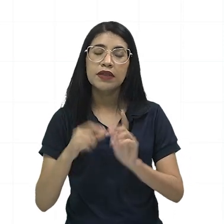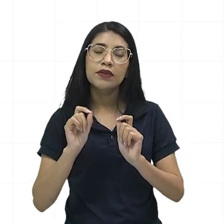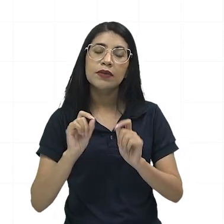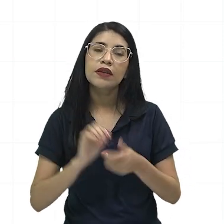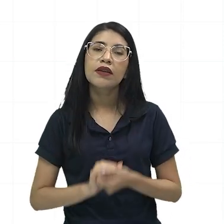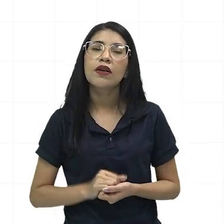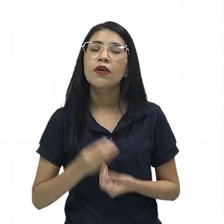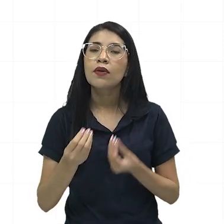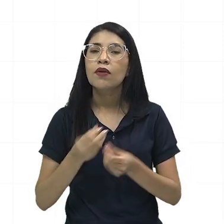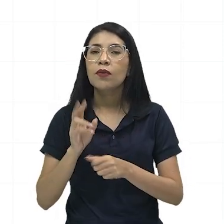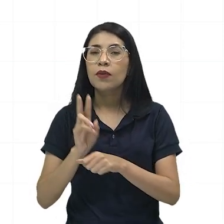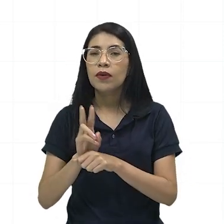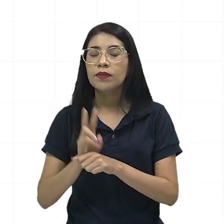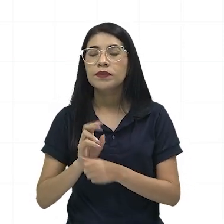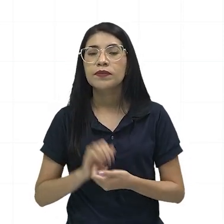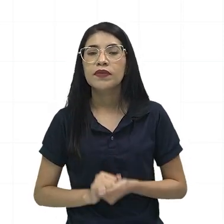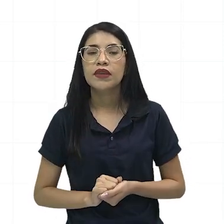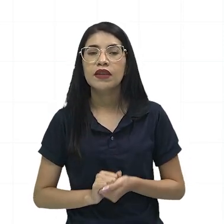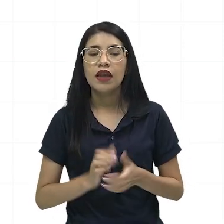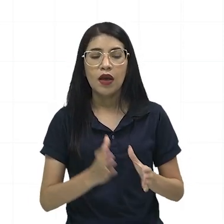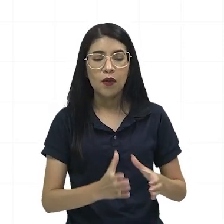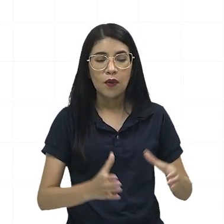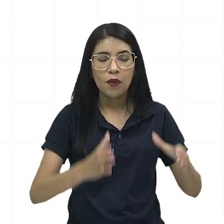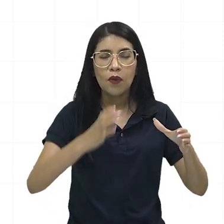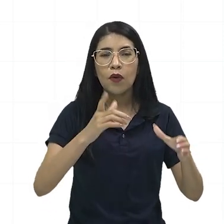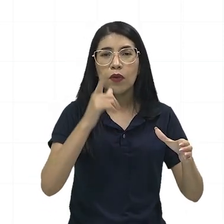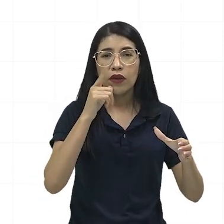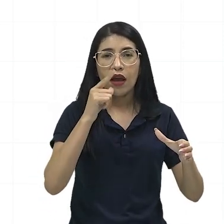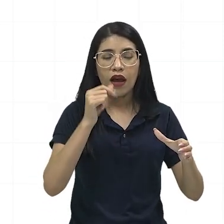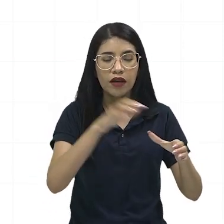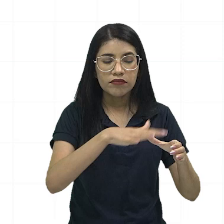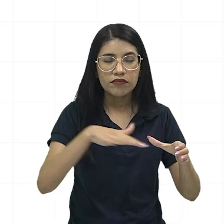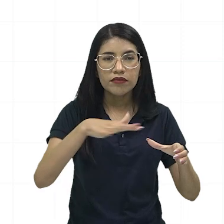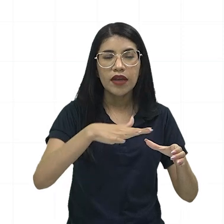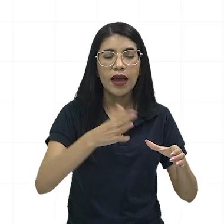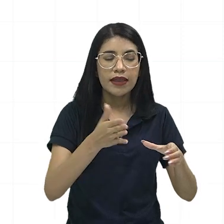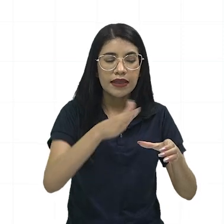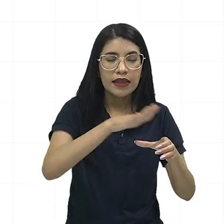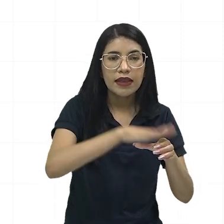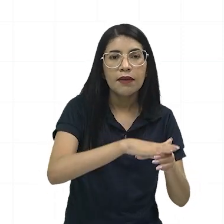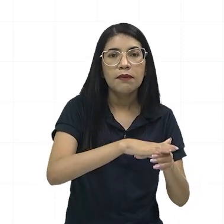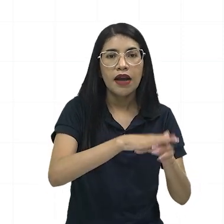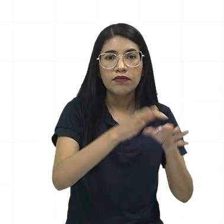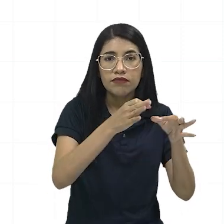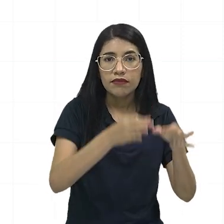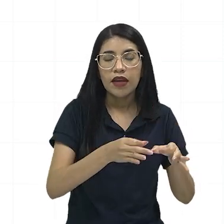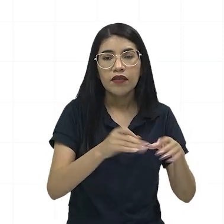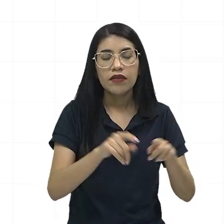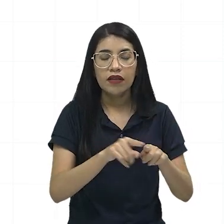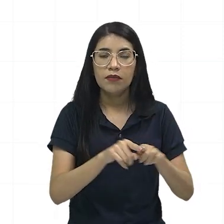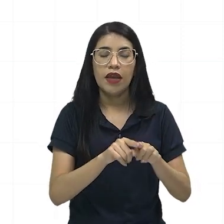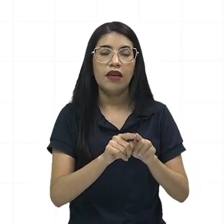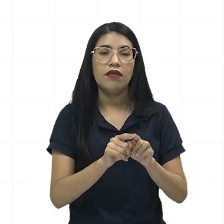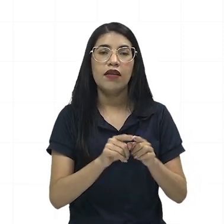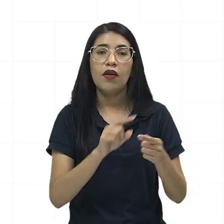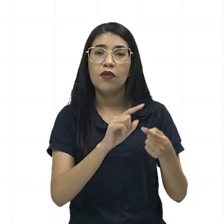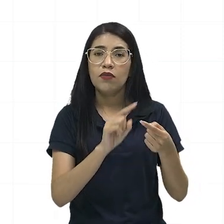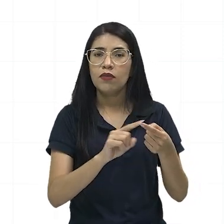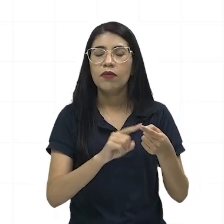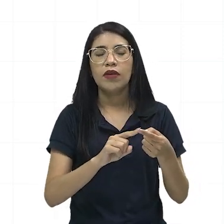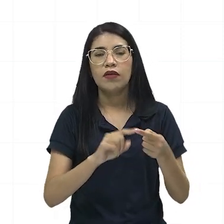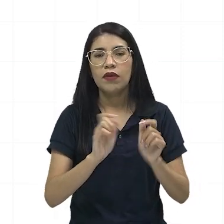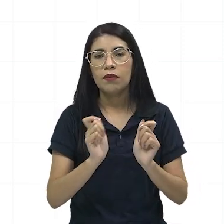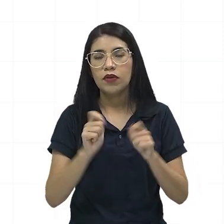exemplo, manter aí os poços e filtros, latões e caixas d'água bem tampados, né? Uma das primeiras